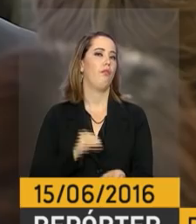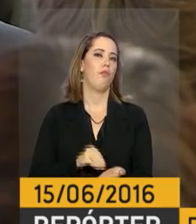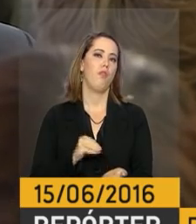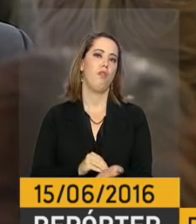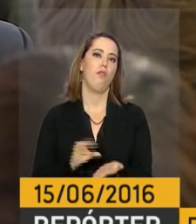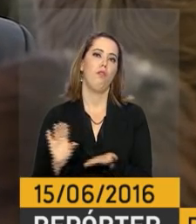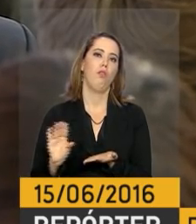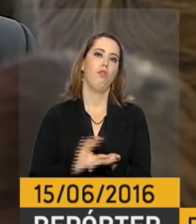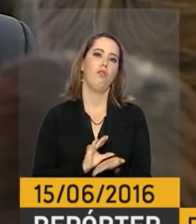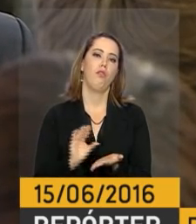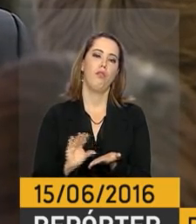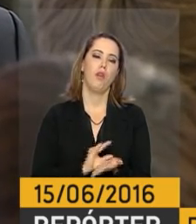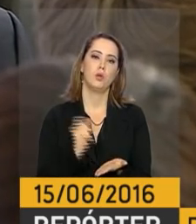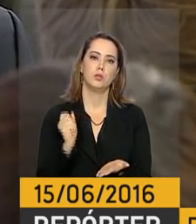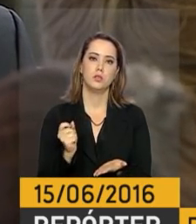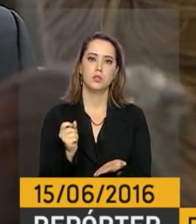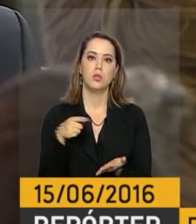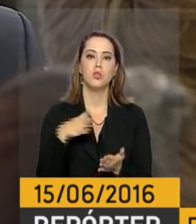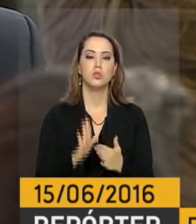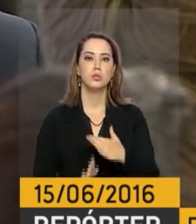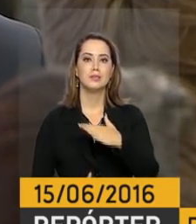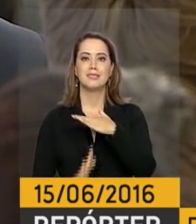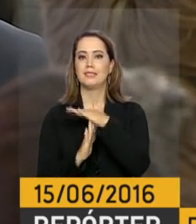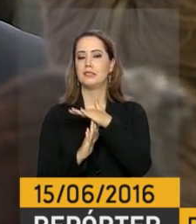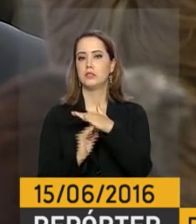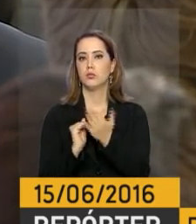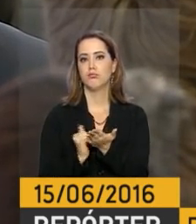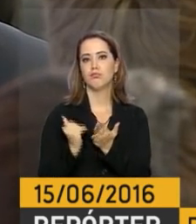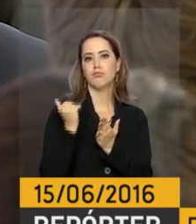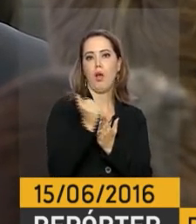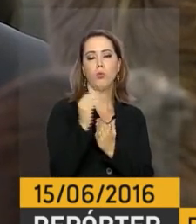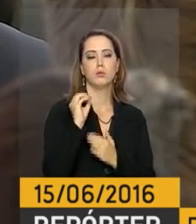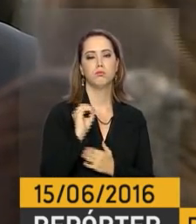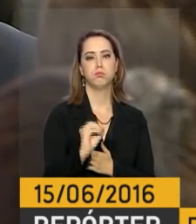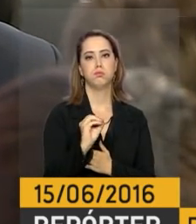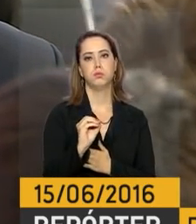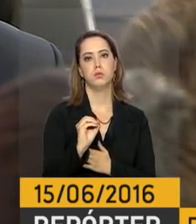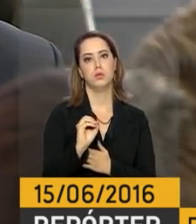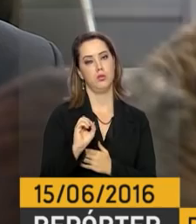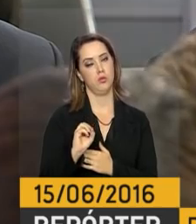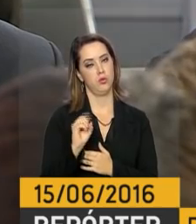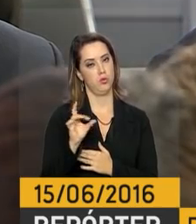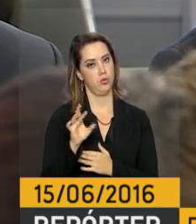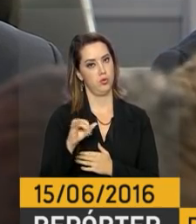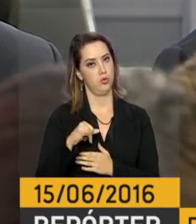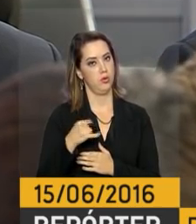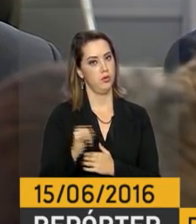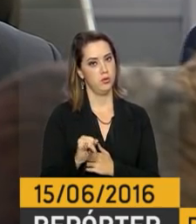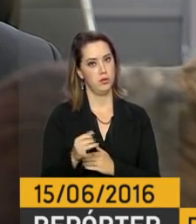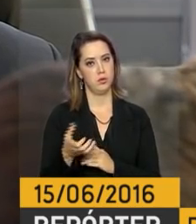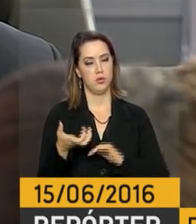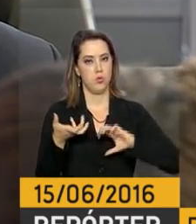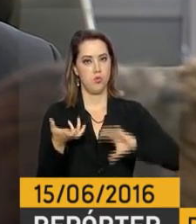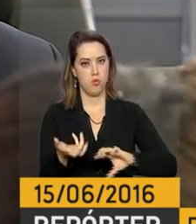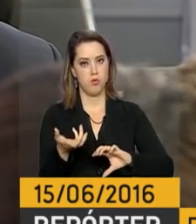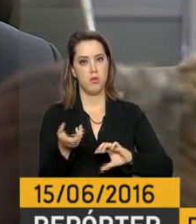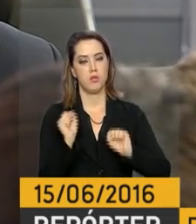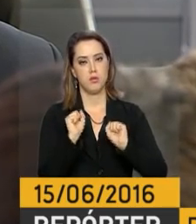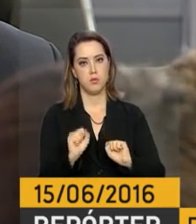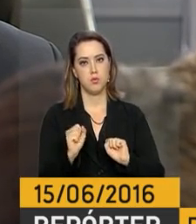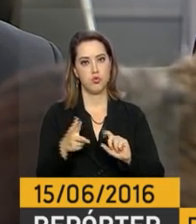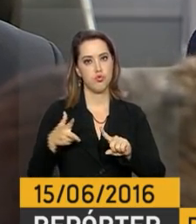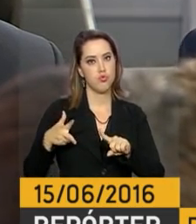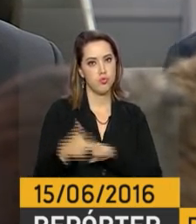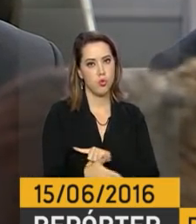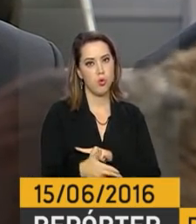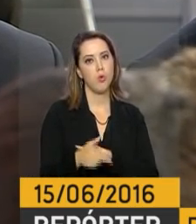aplicação dessa regra que o senhor tá propondo hoje, teria uma alta zero, a não ser que o Congresso Nacional autorizasse o corte de outras despesas. Quer dizer,